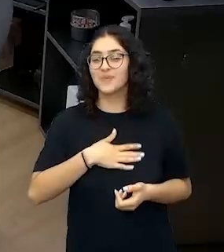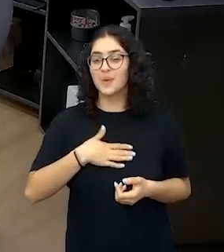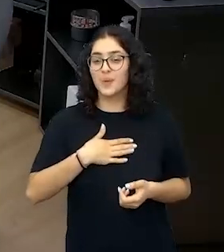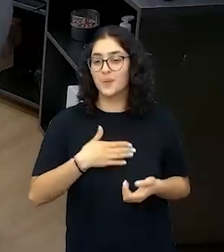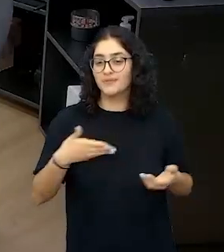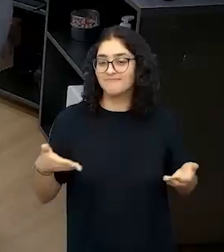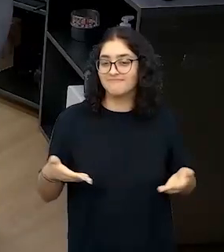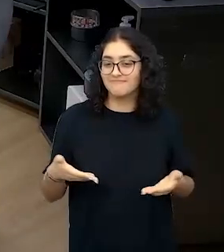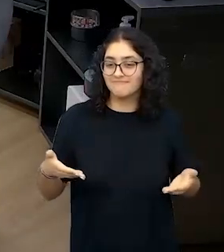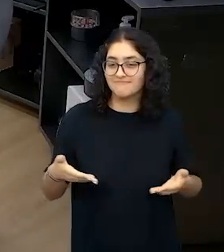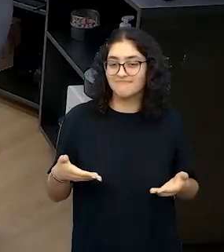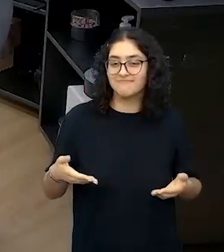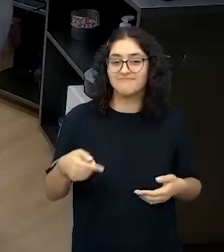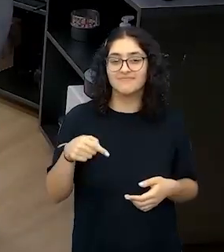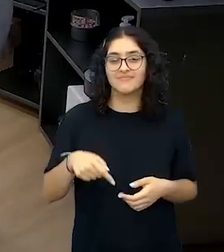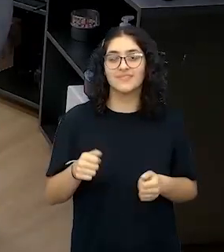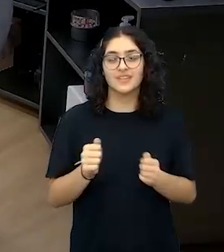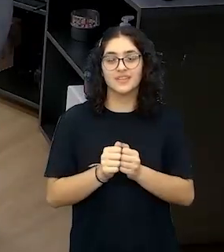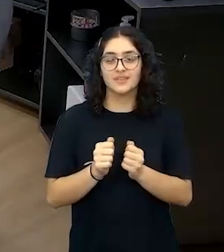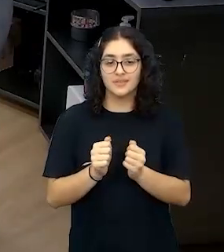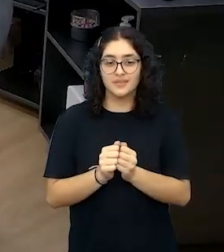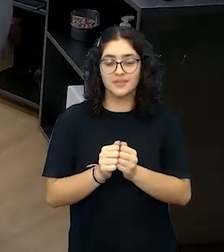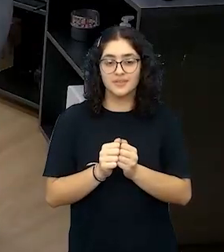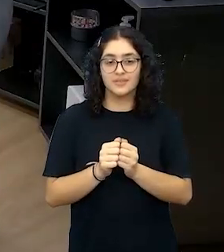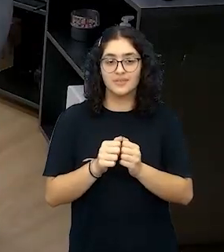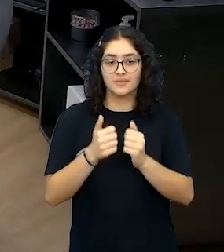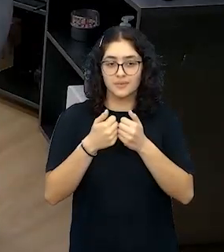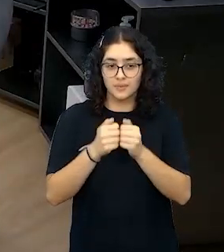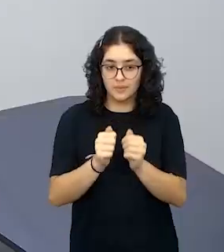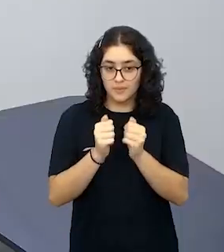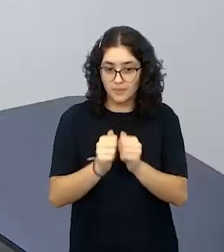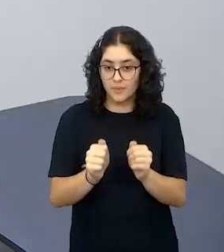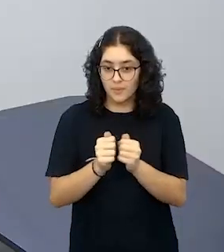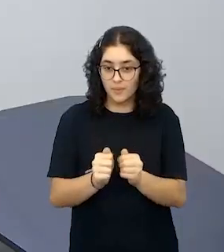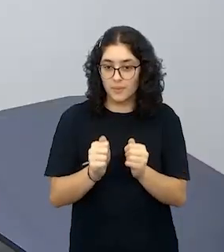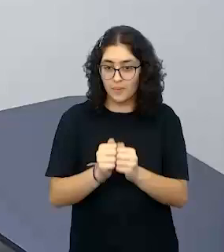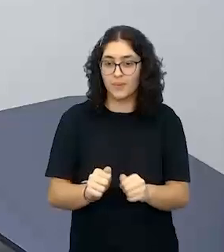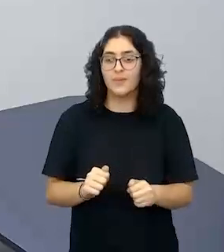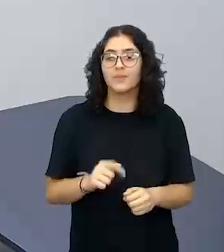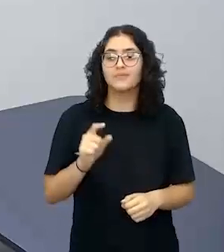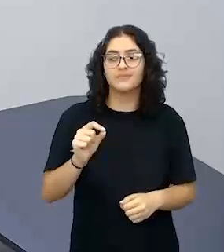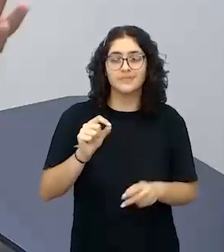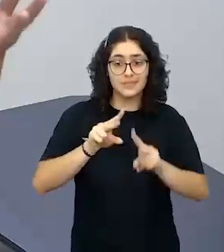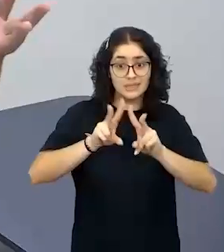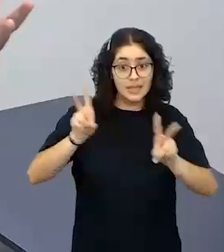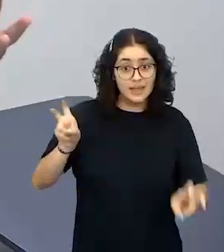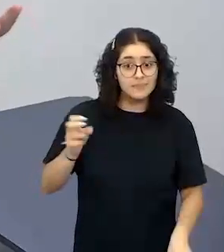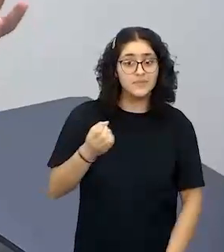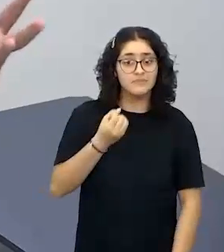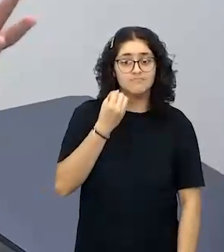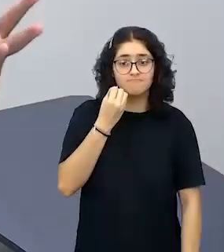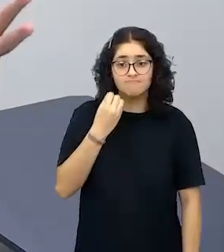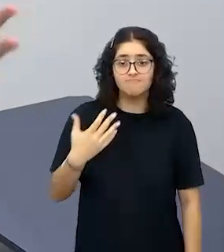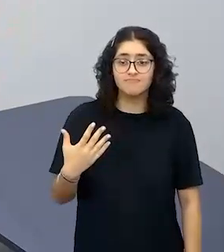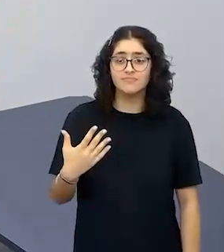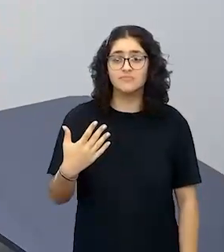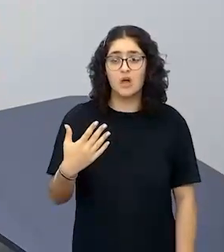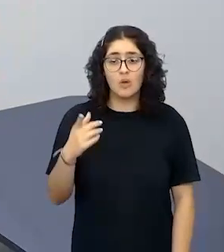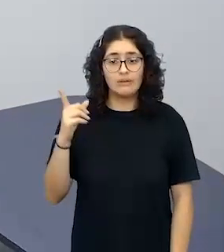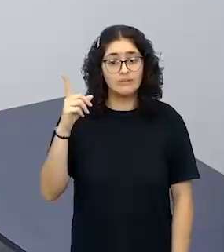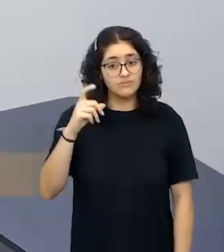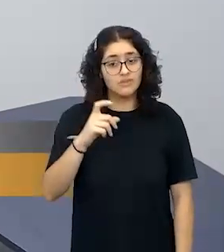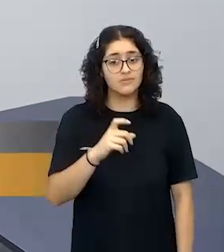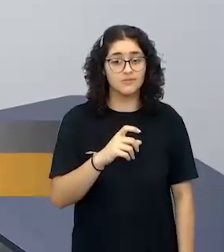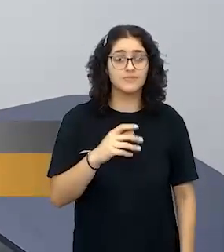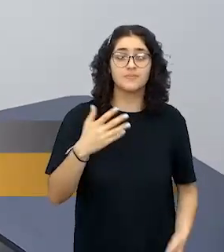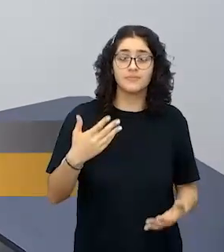uma vez com o pessoal do Conviva para poder falar de um tema tão bacana. Na verdade, são 2 temas, né, bem complexos e que a